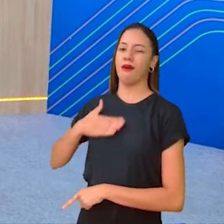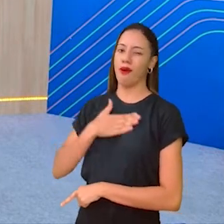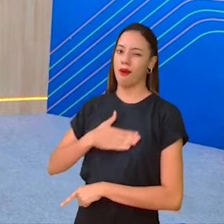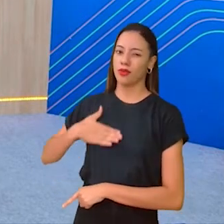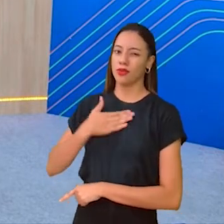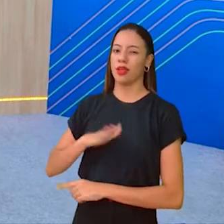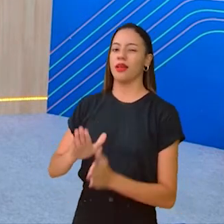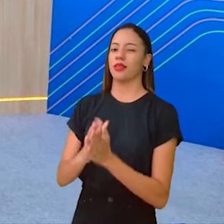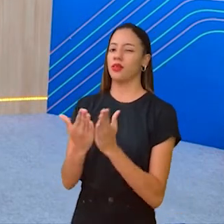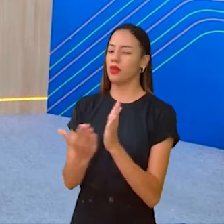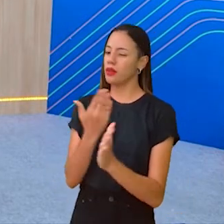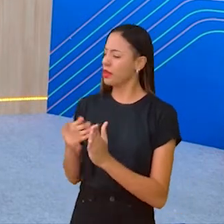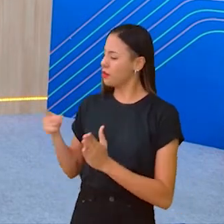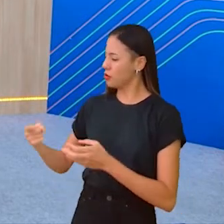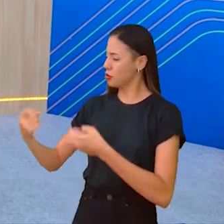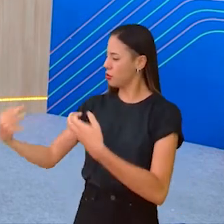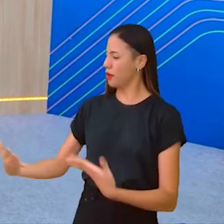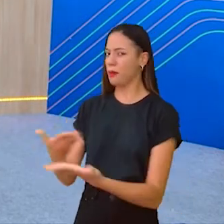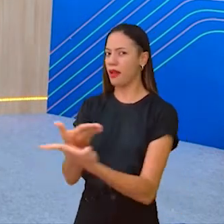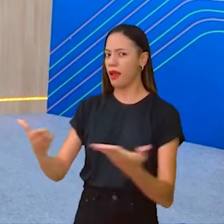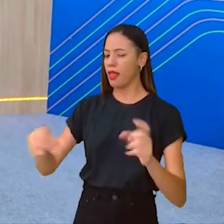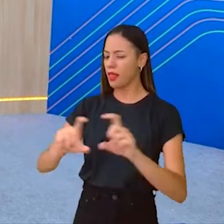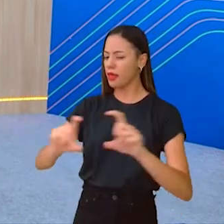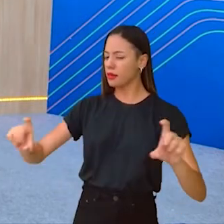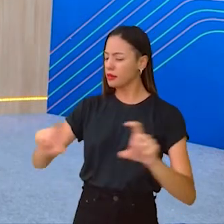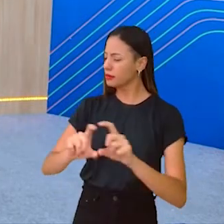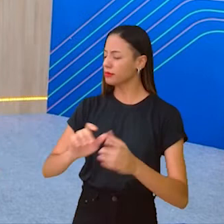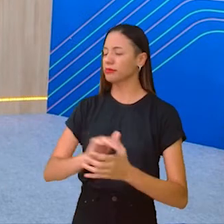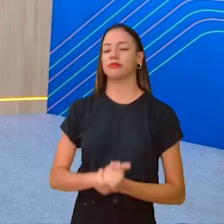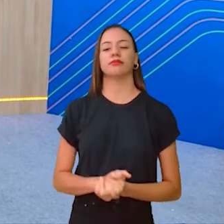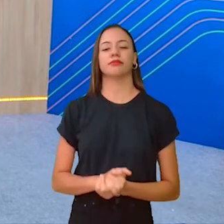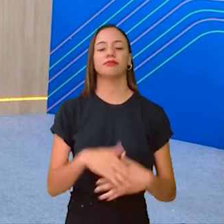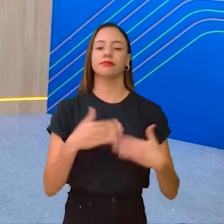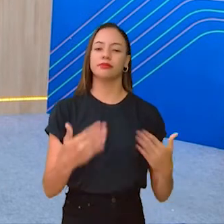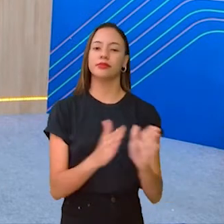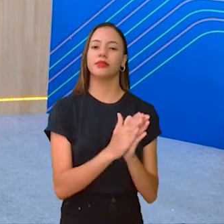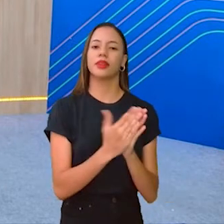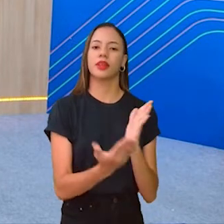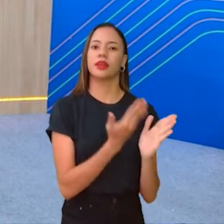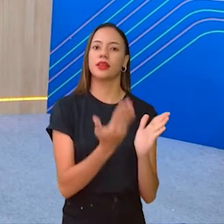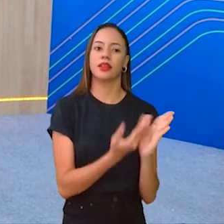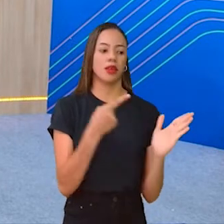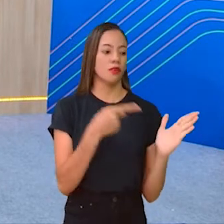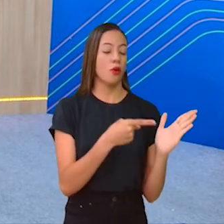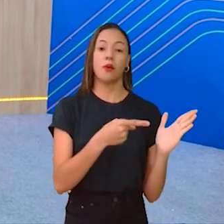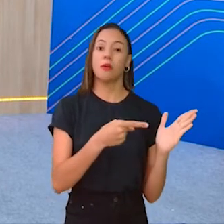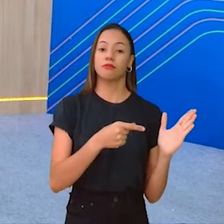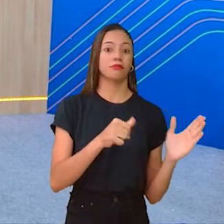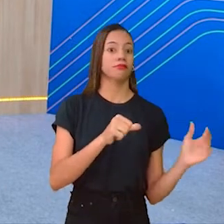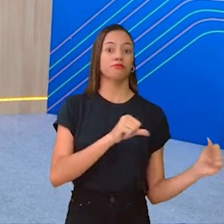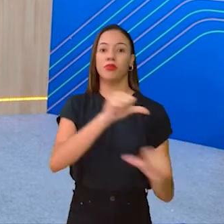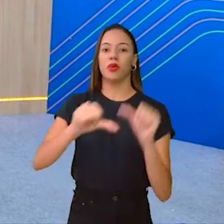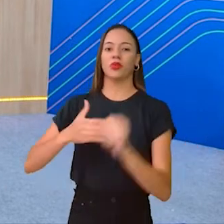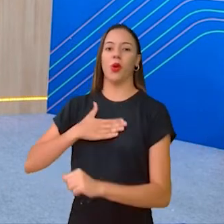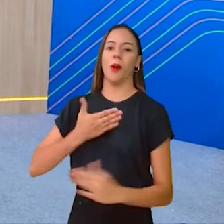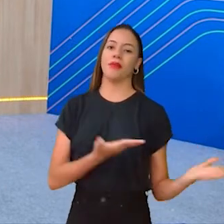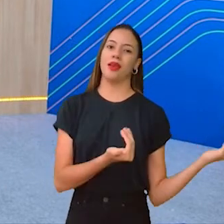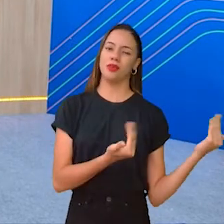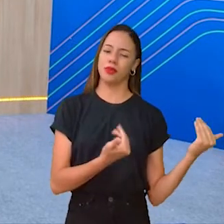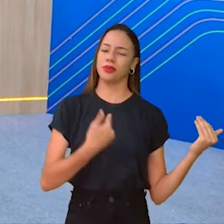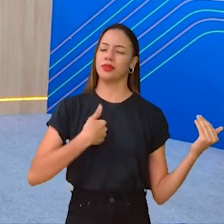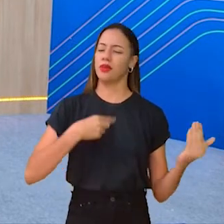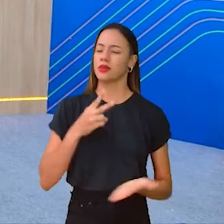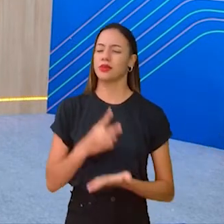que esse trecho significa. Então, gente, esse livro eu posso dizer que foi o livro que mudou minha juventude, viu? Eu já li várias vezes.